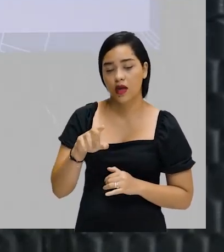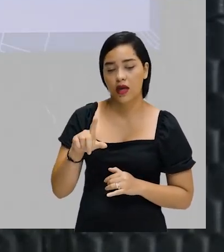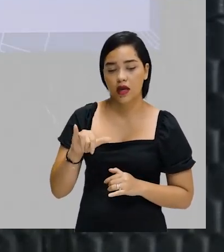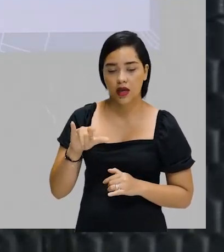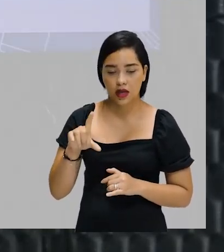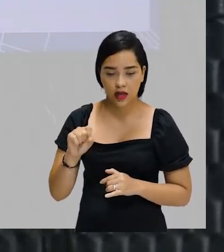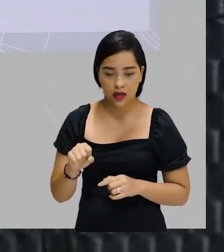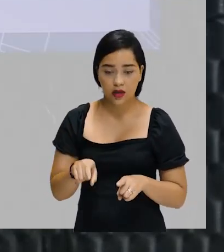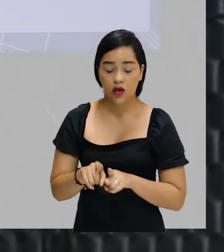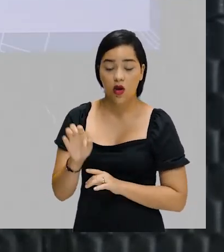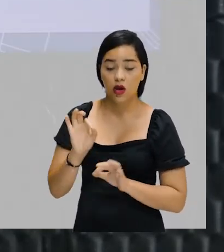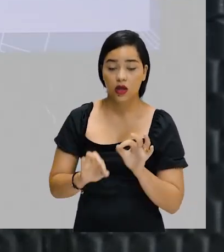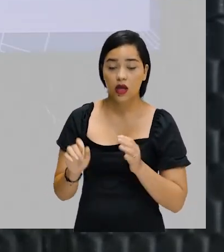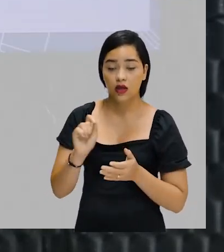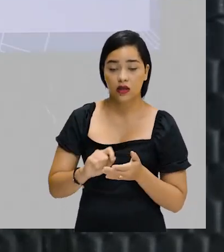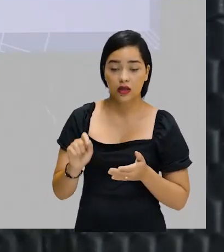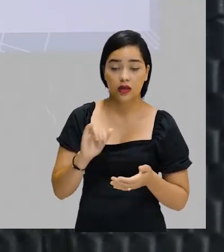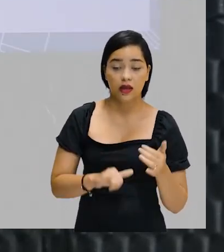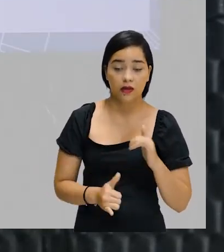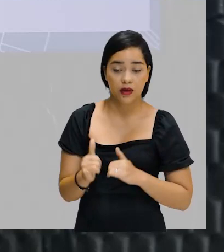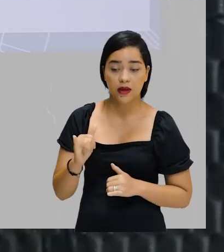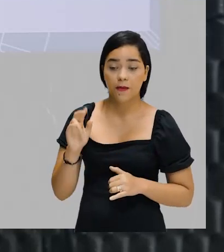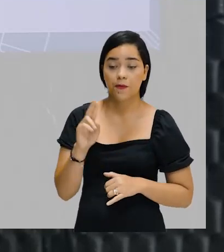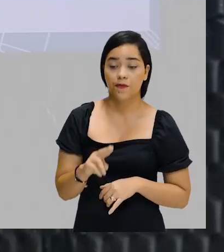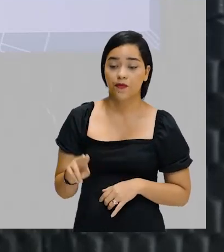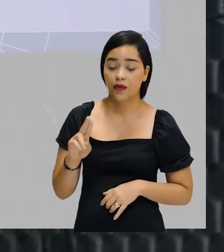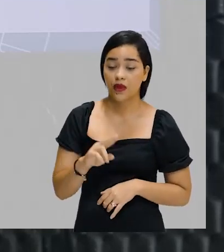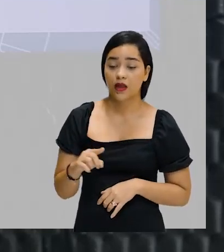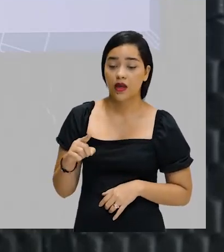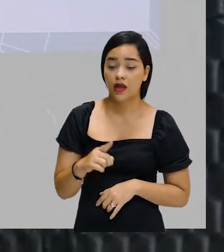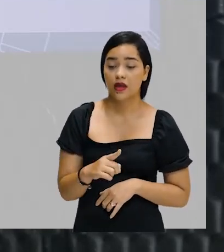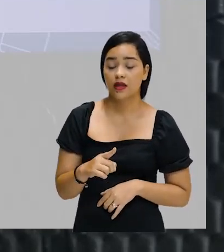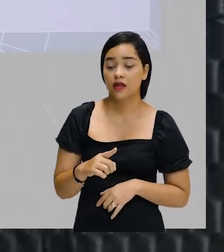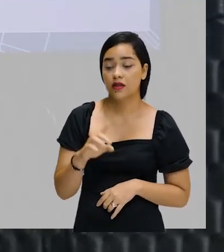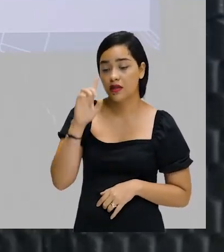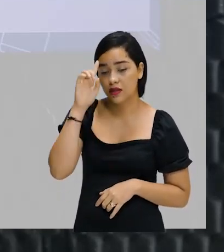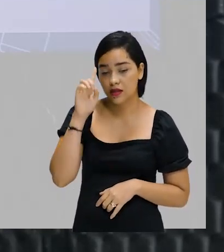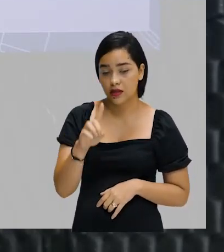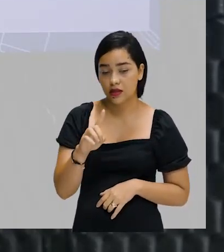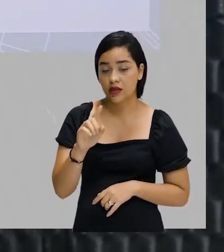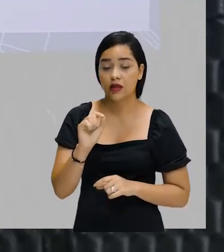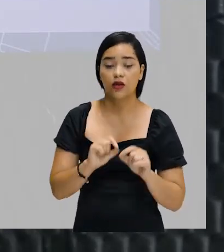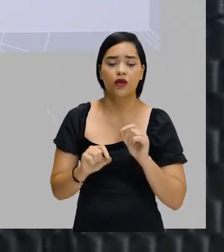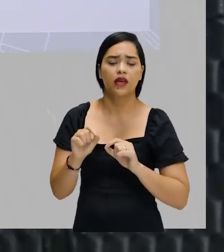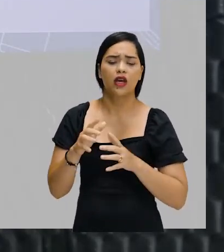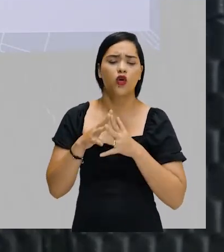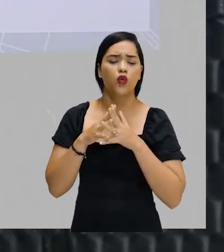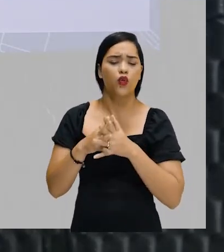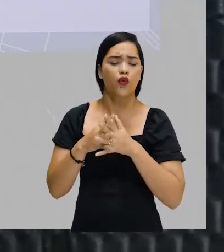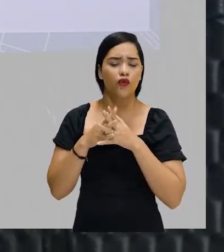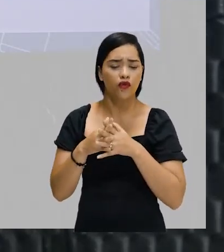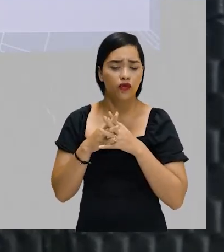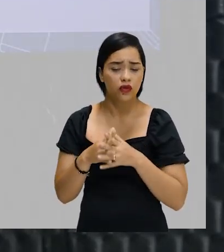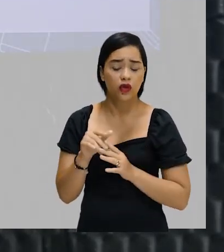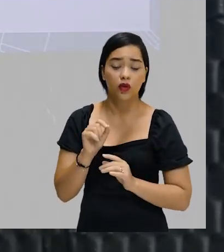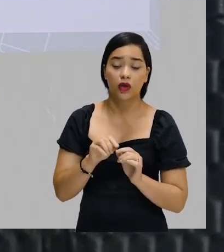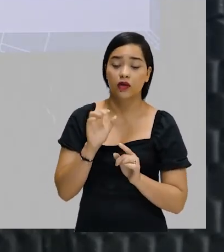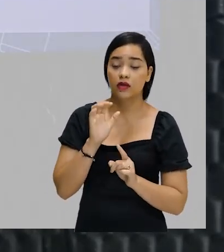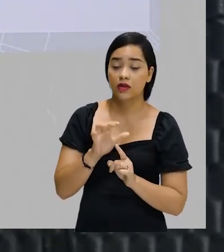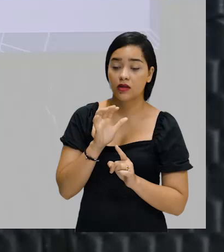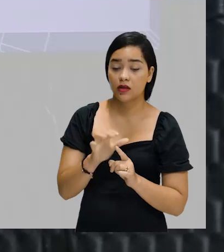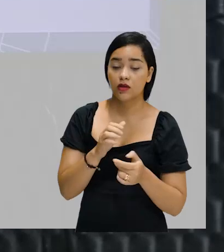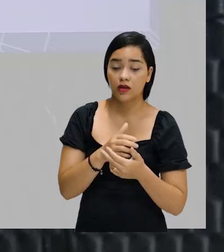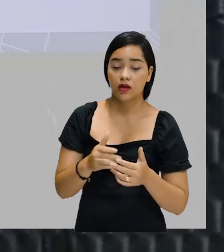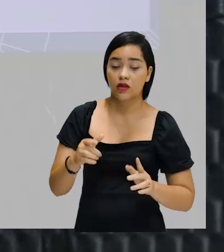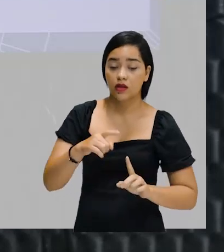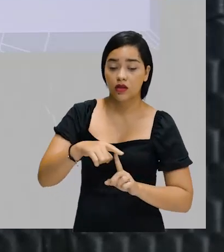Berzelius ele organizou a notação química utilizada até essa data, que era bastante confusa,